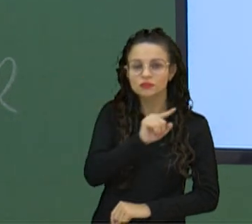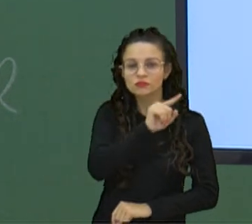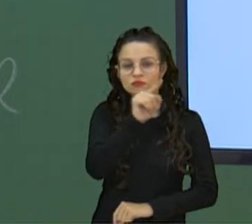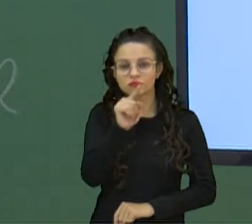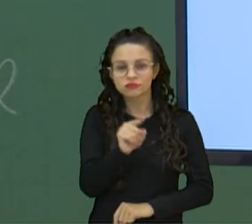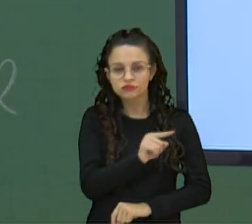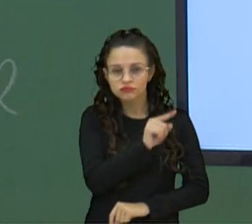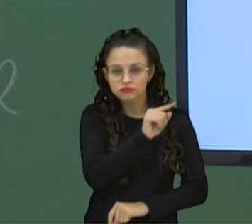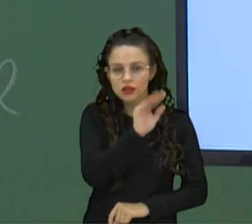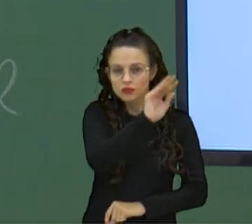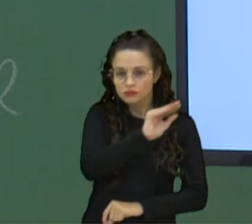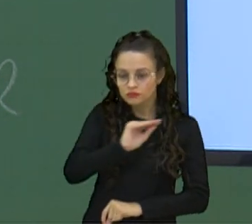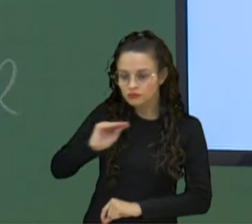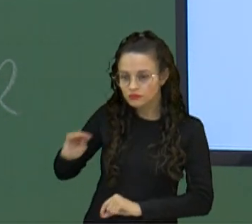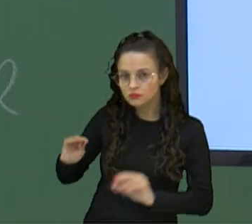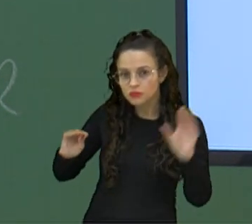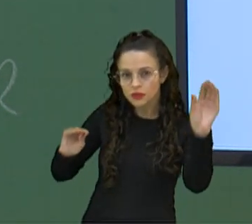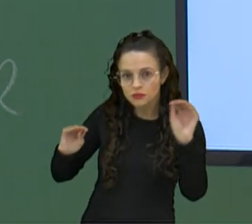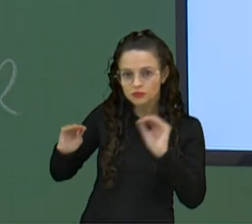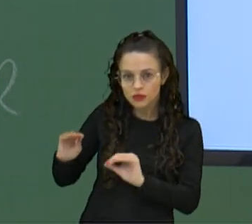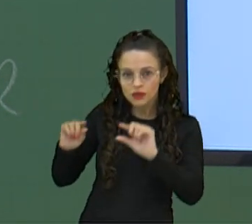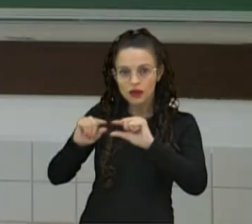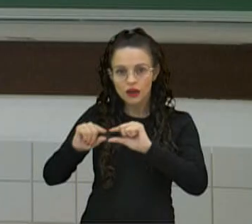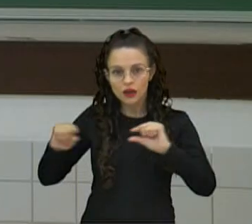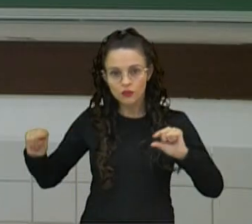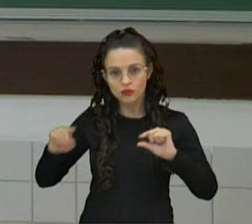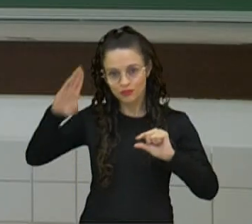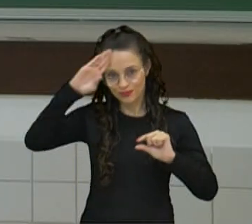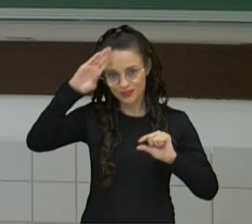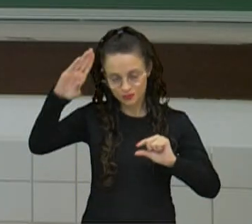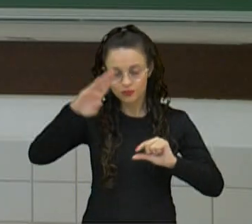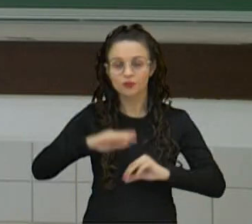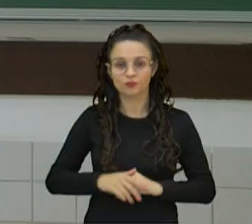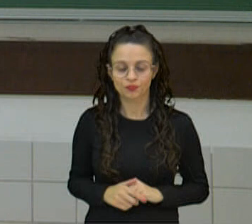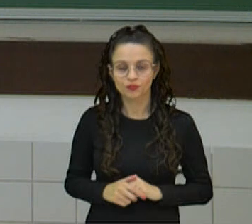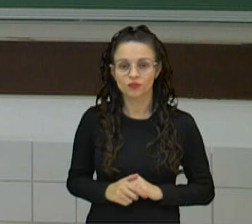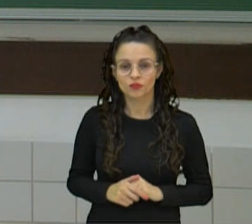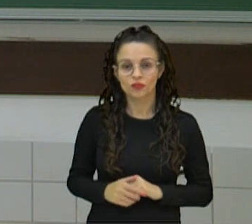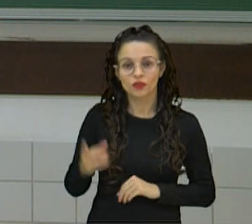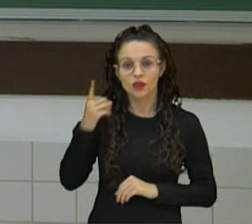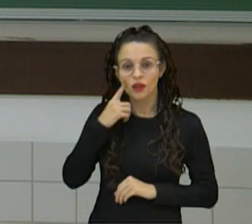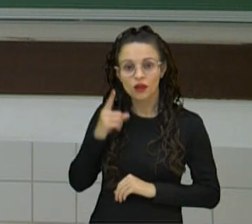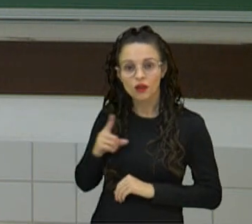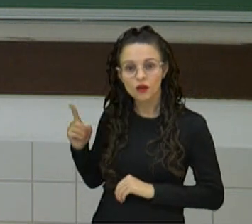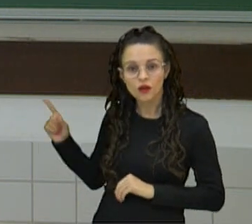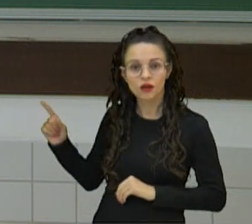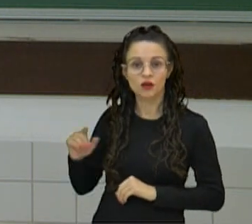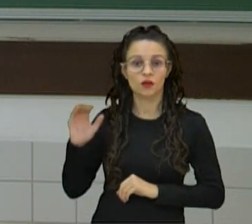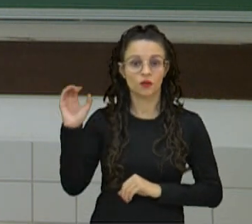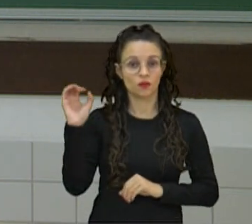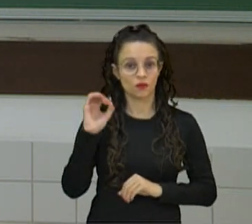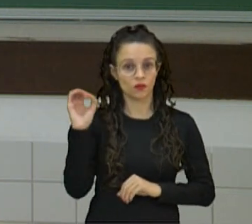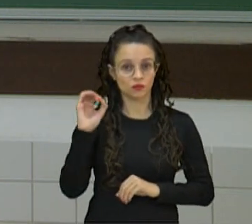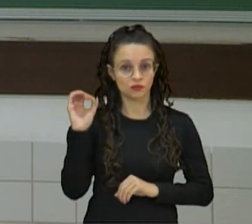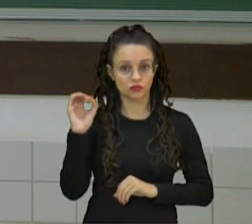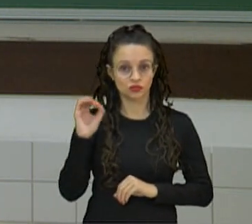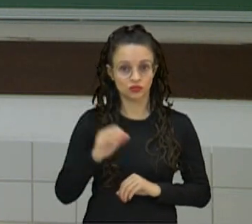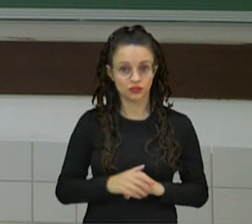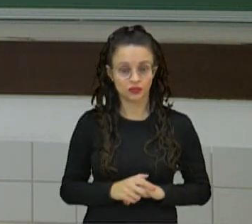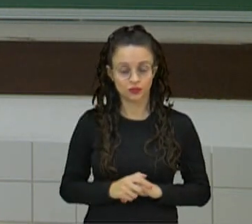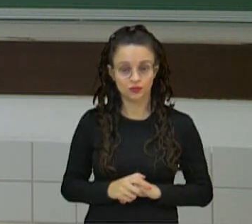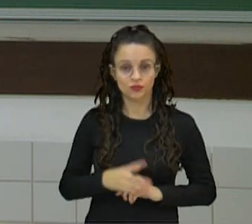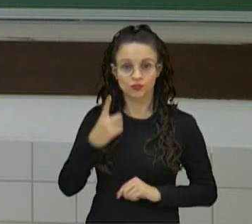interesse para montar a equação principal. Observe a questão aqui do oxigênio. Eu quero